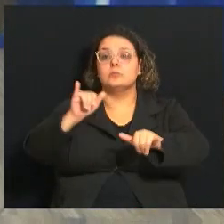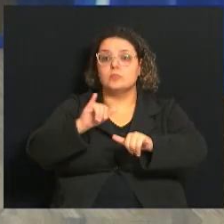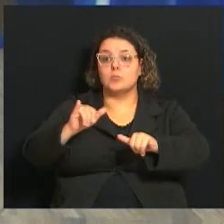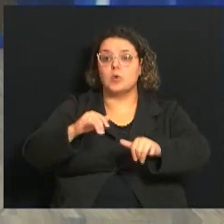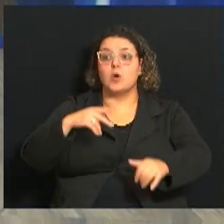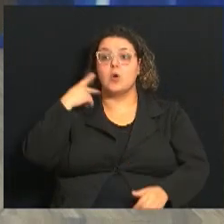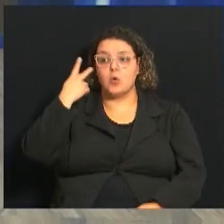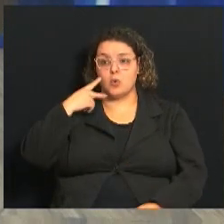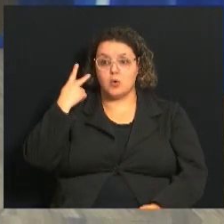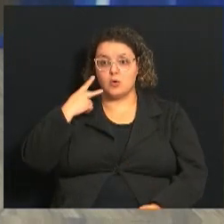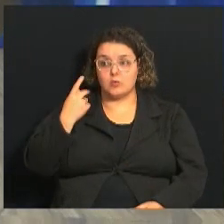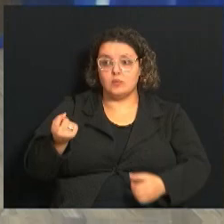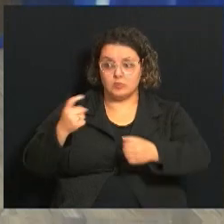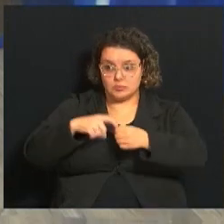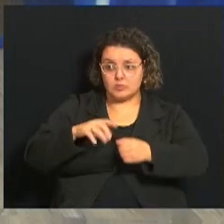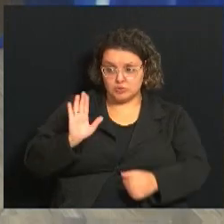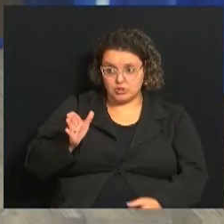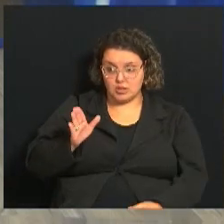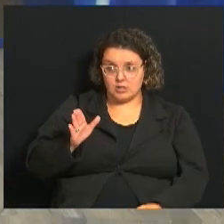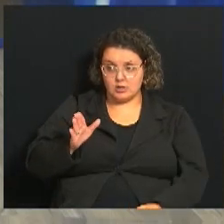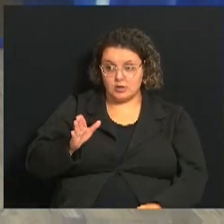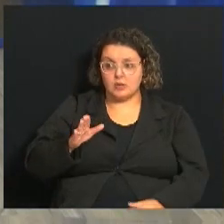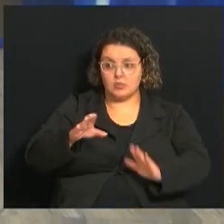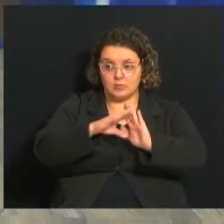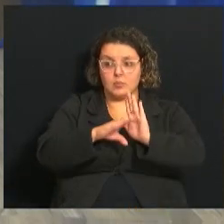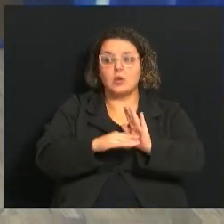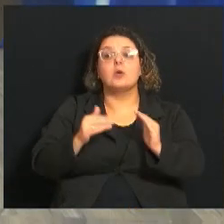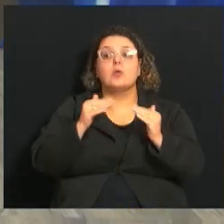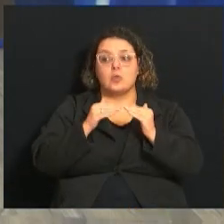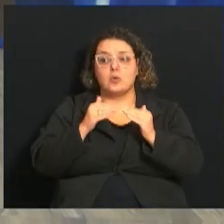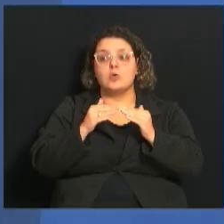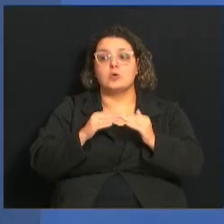vereador. Volta daqui a pouco, então, com o Em Pauta? Combinado,